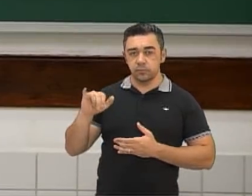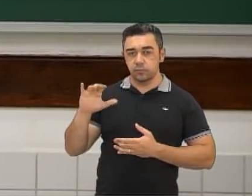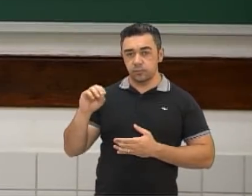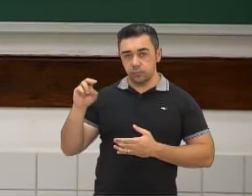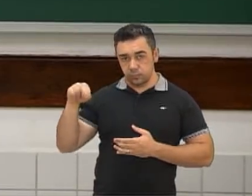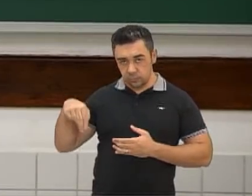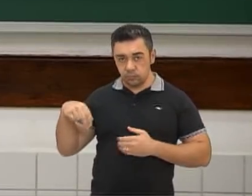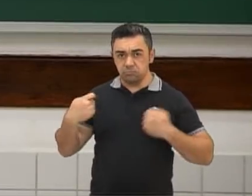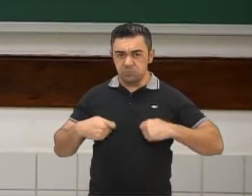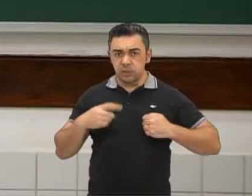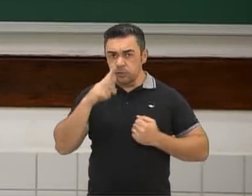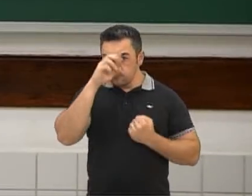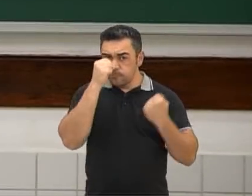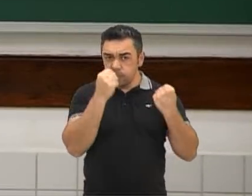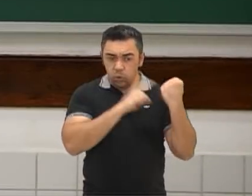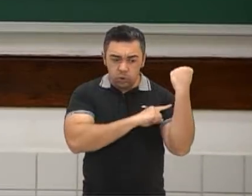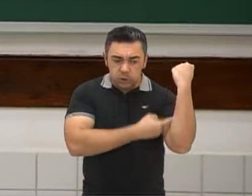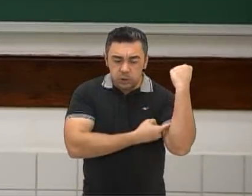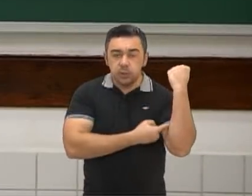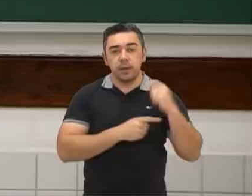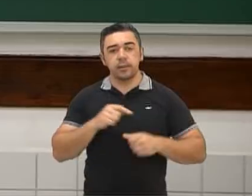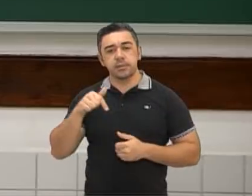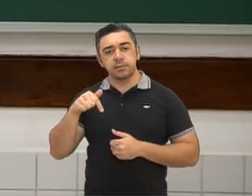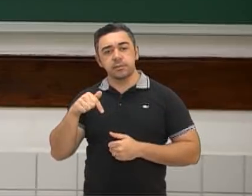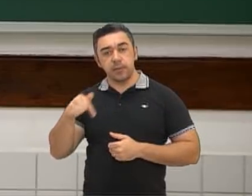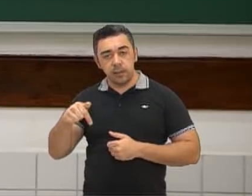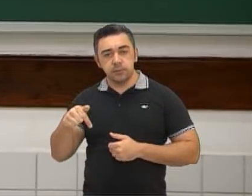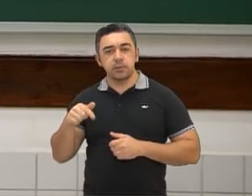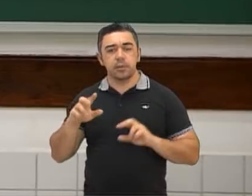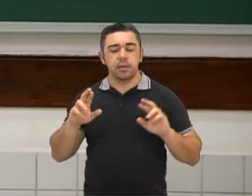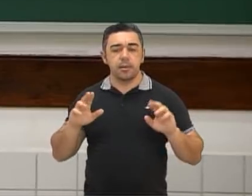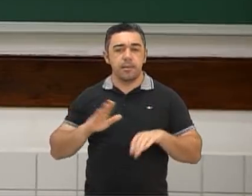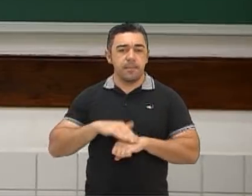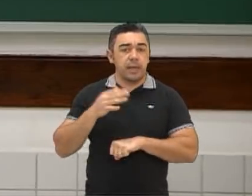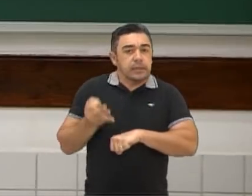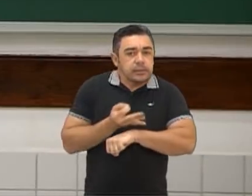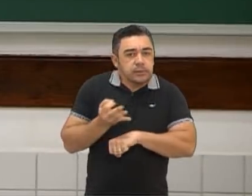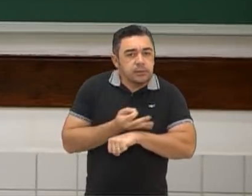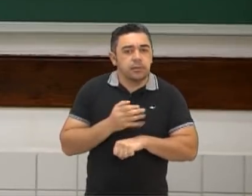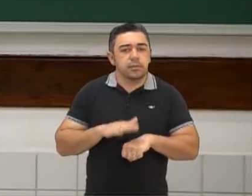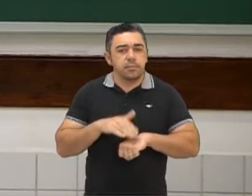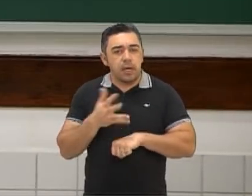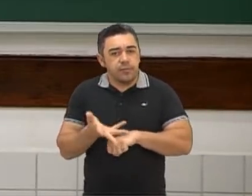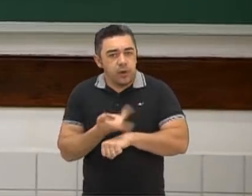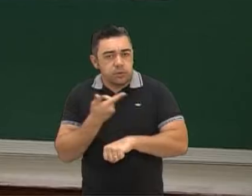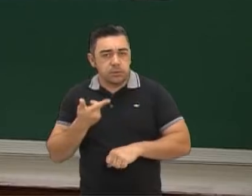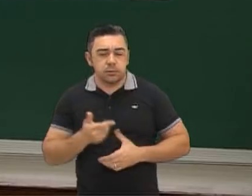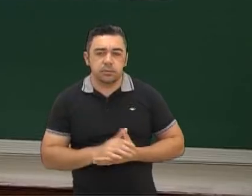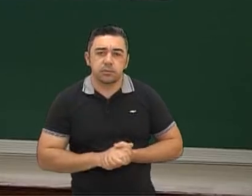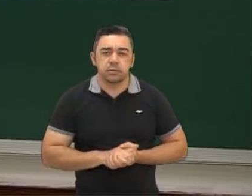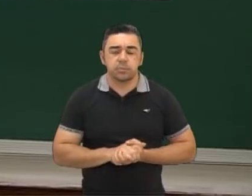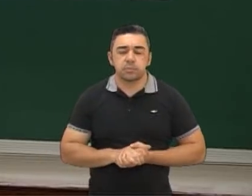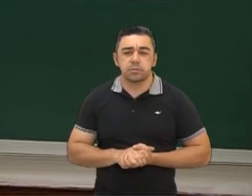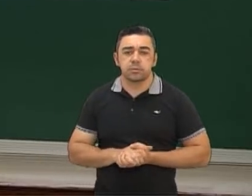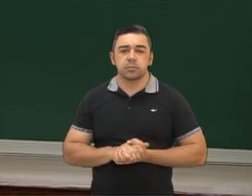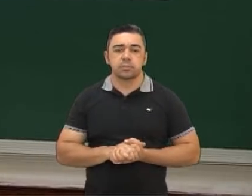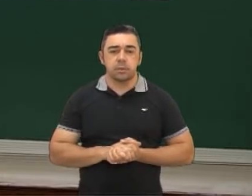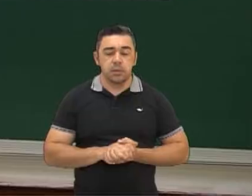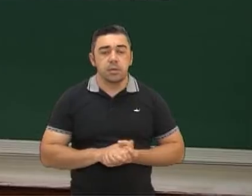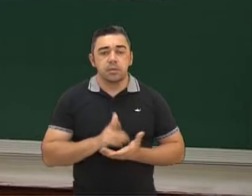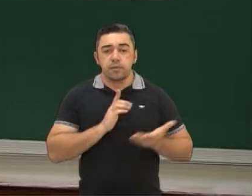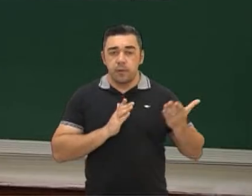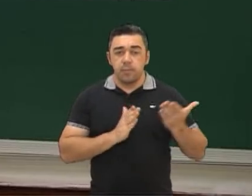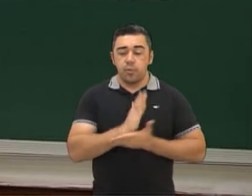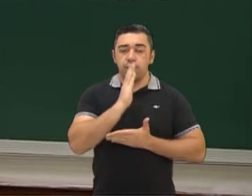força. Aqui no Seven é mais necessário resistência e velocidade. Foi aprovado